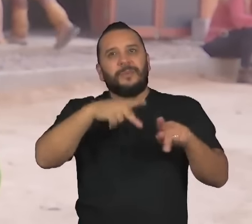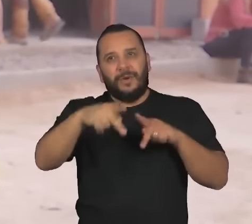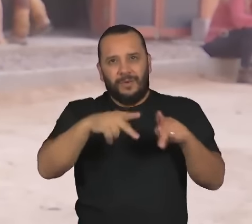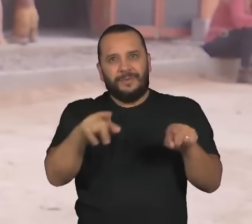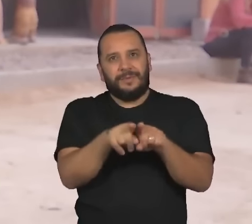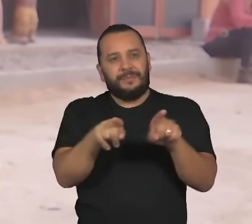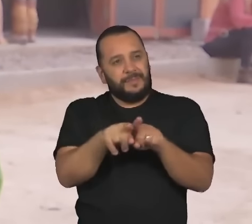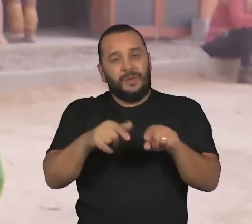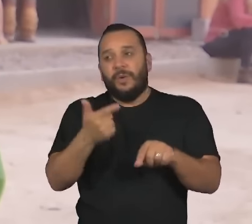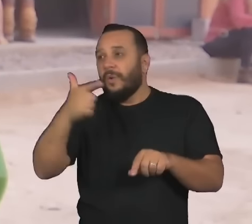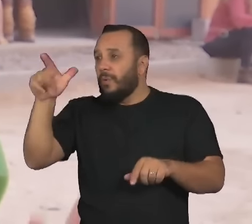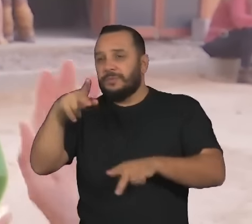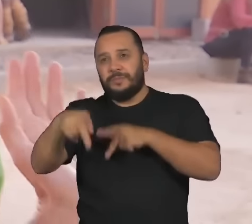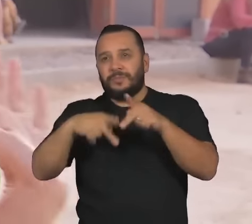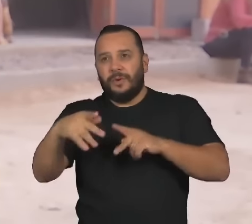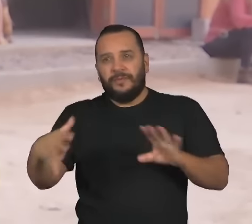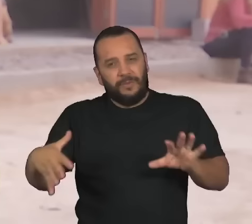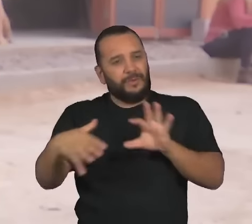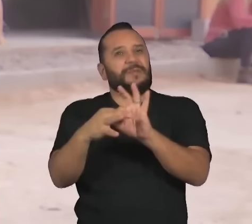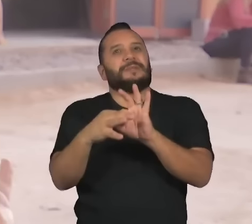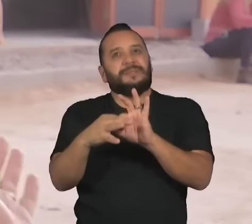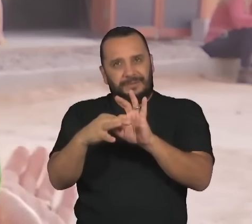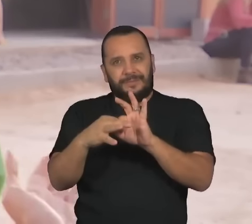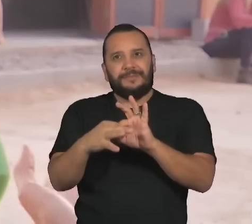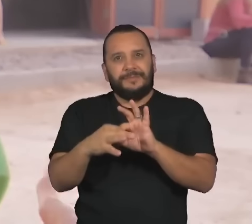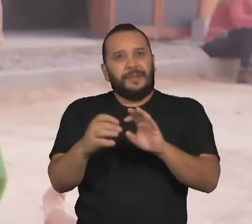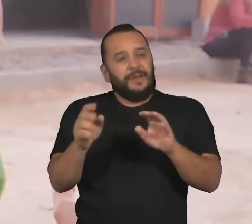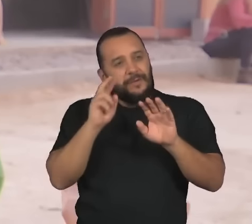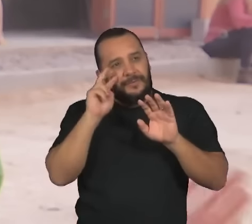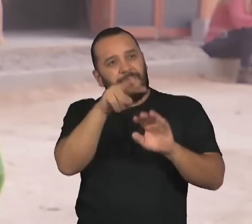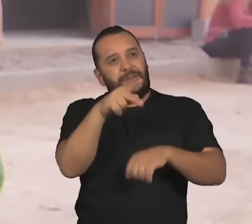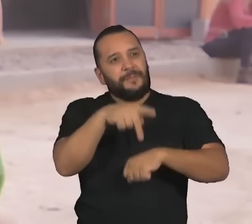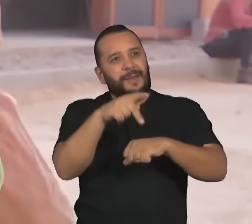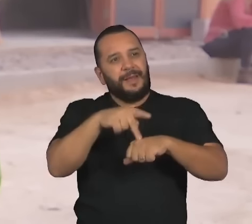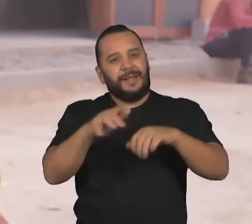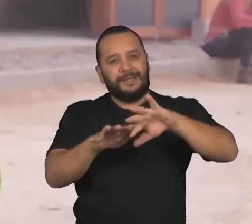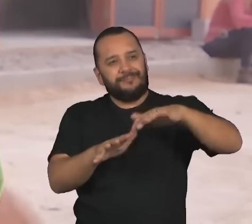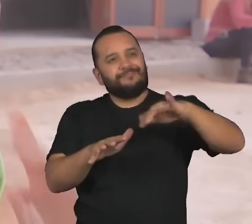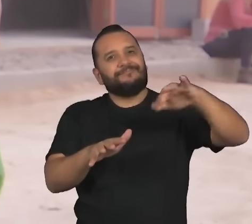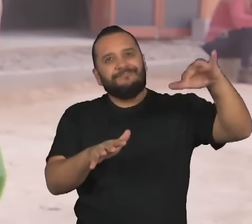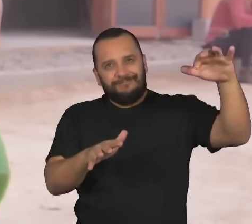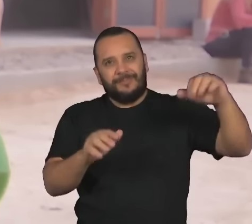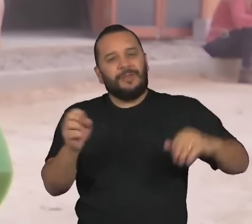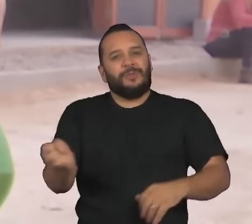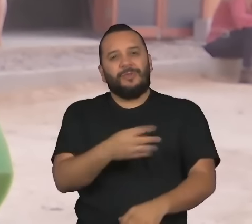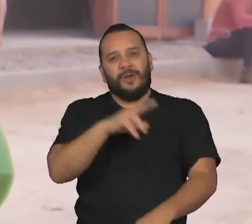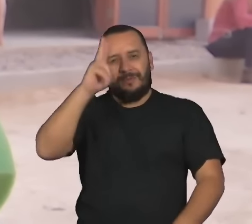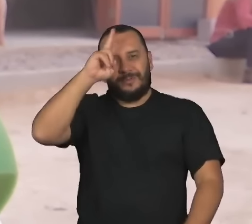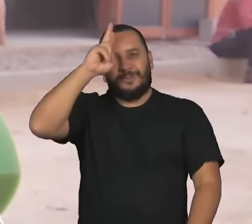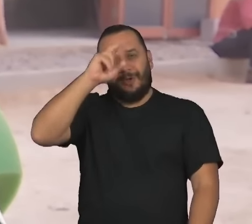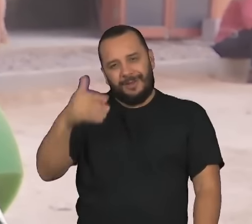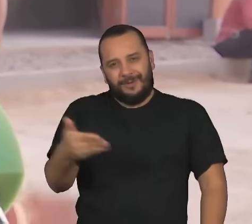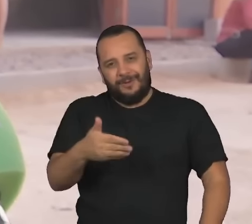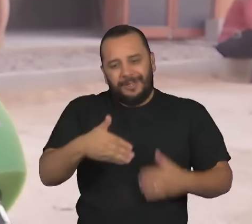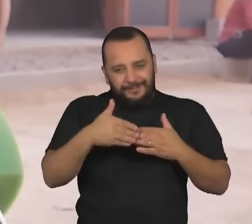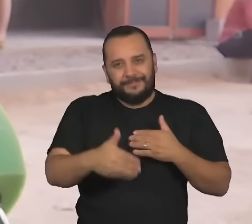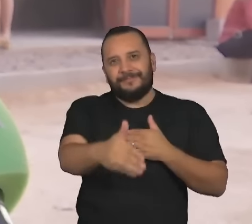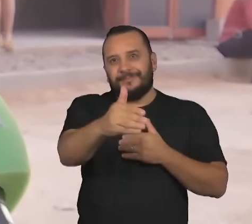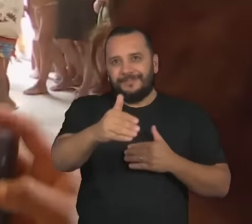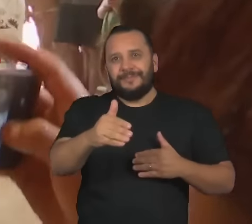reconexão de outros povos do Xingu, ao se depararem com a gruta, é só o começo de uma nova história. Então, a